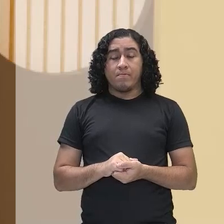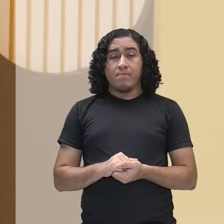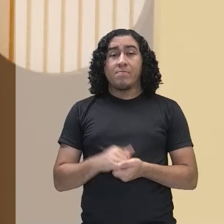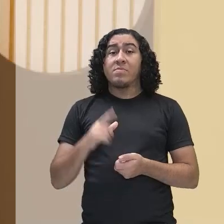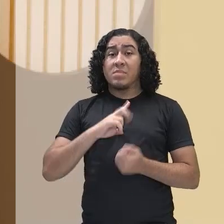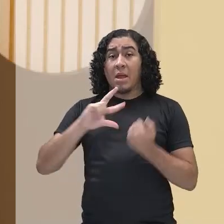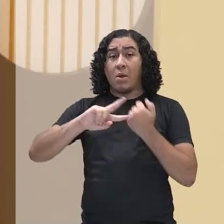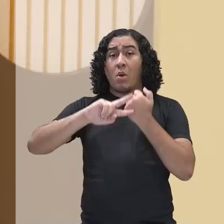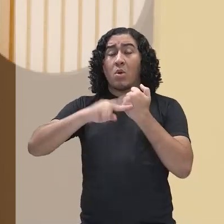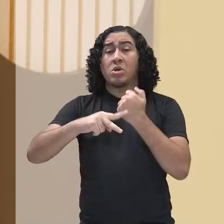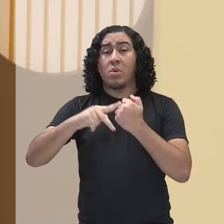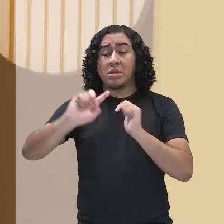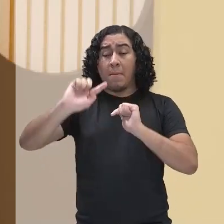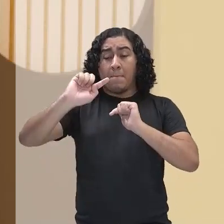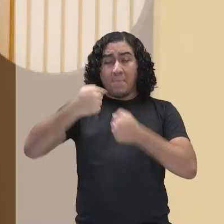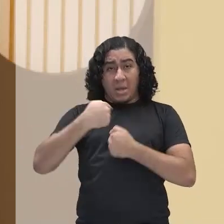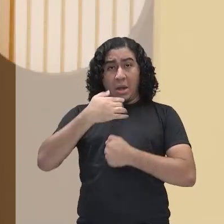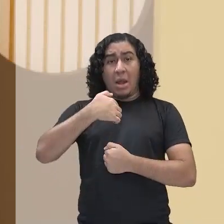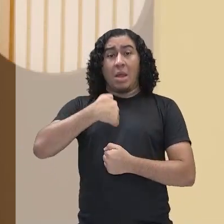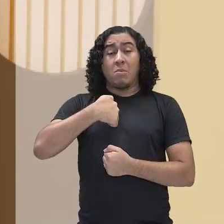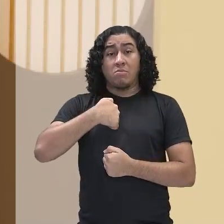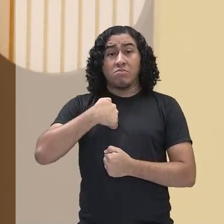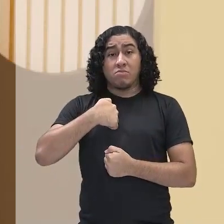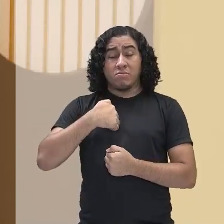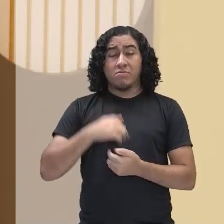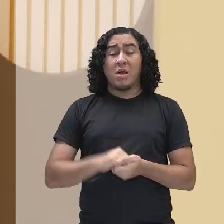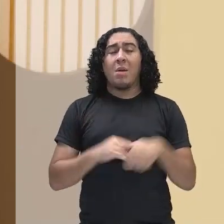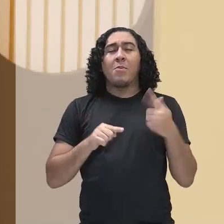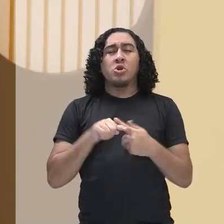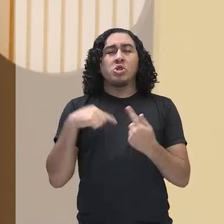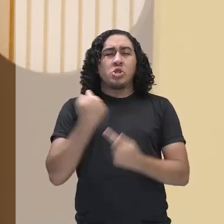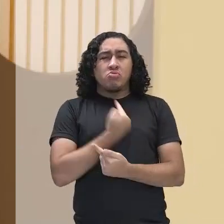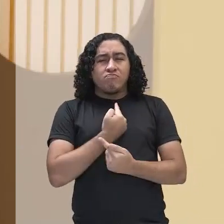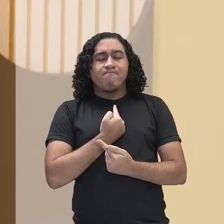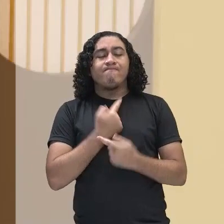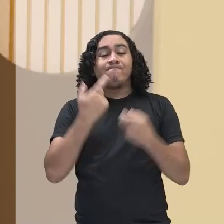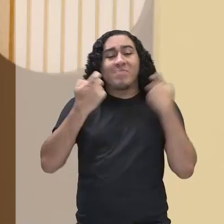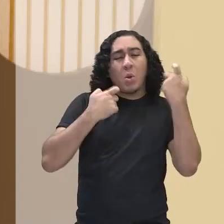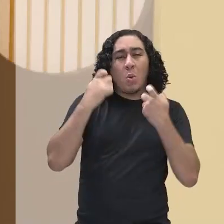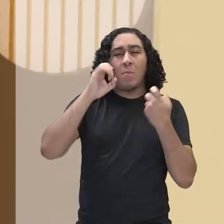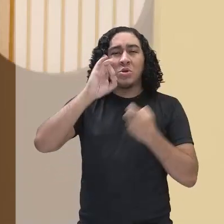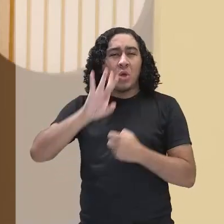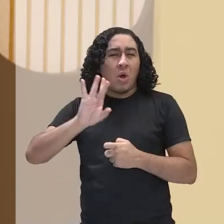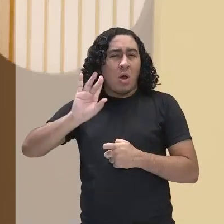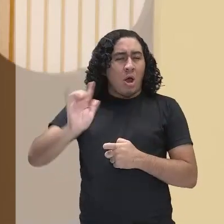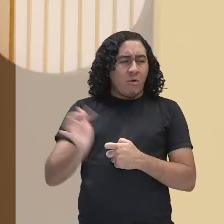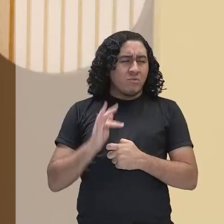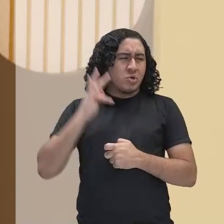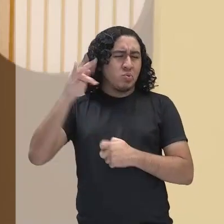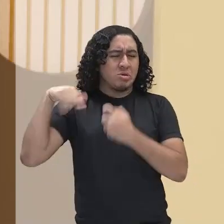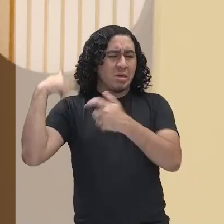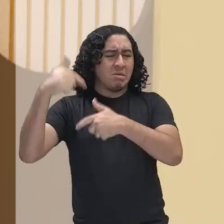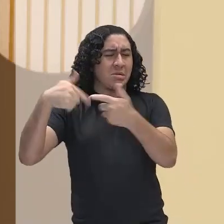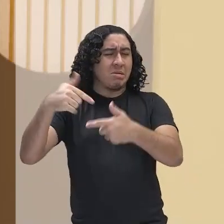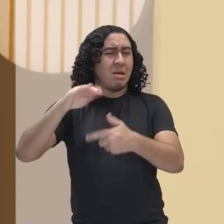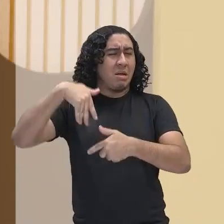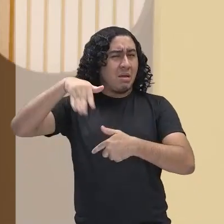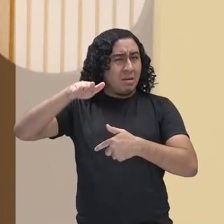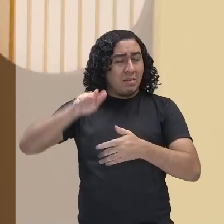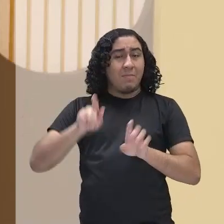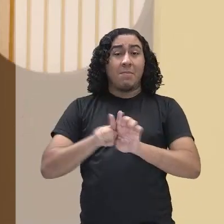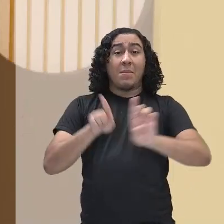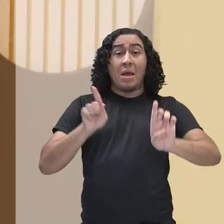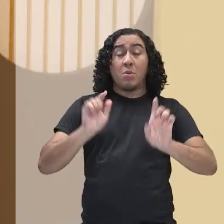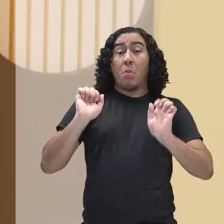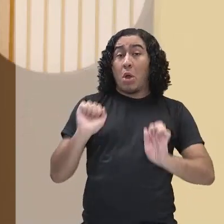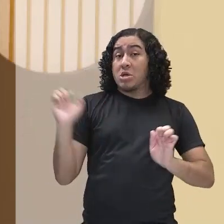mim antes de afetar as gerações, né? Porque geralmente a gente se preocupa com os netos, os bisnetos e tudo mais, mas o impacto pode ser